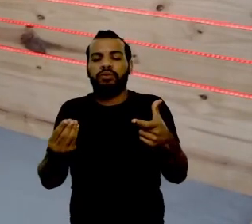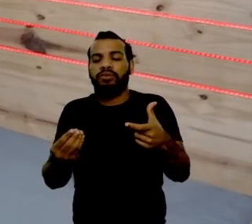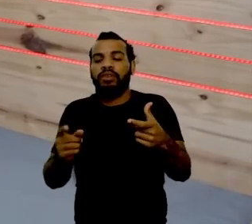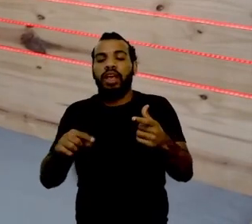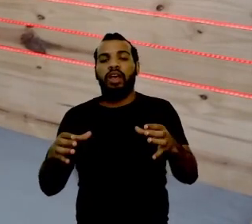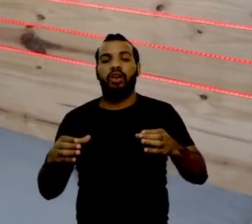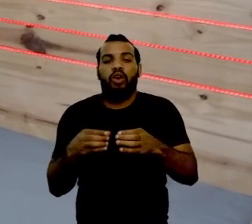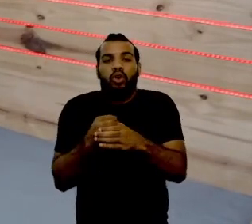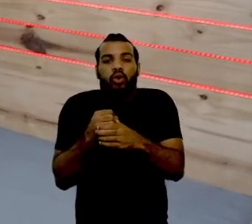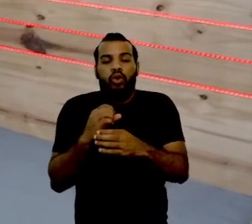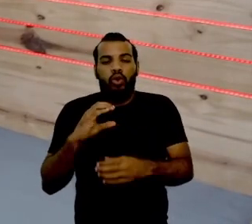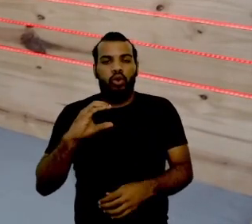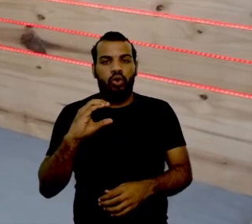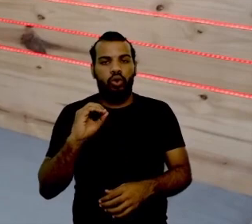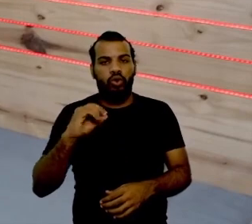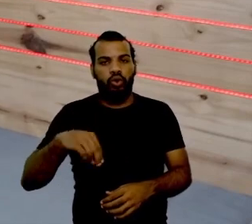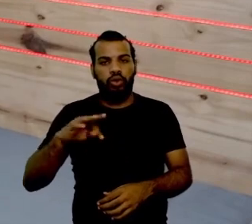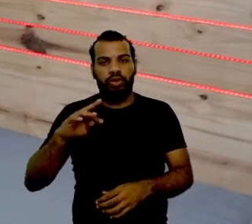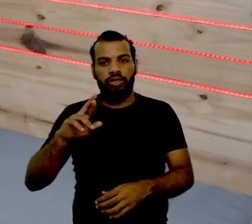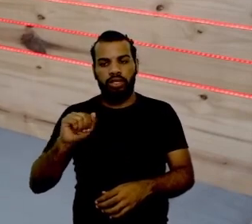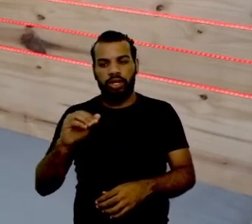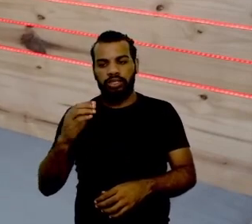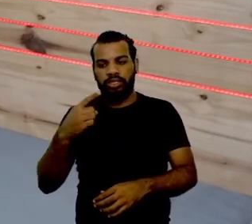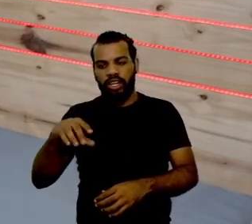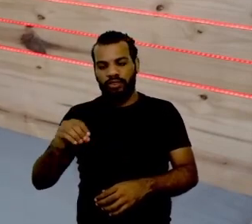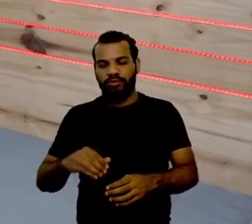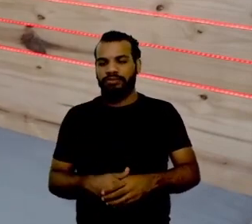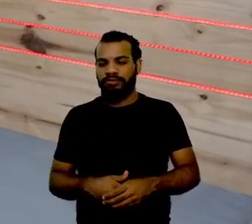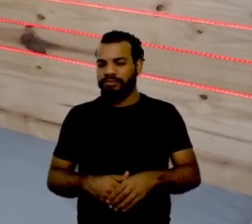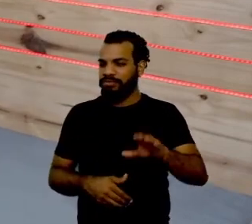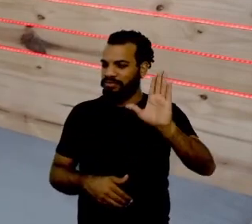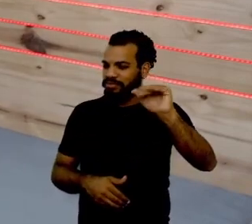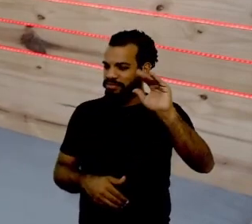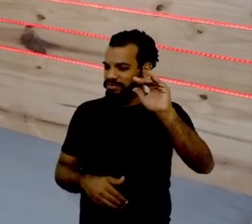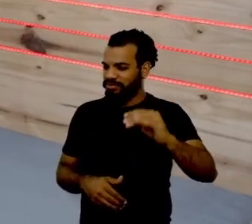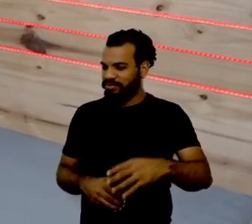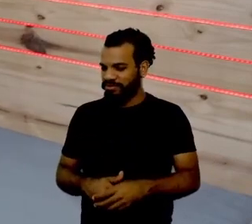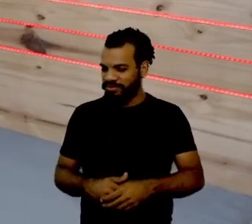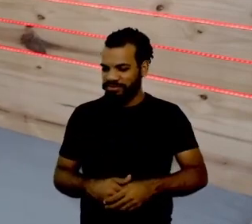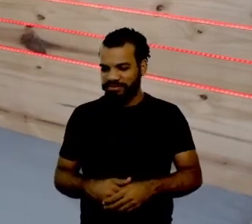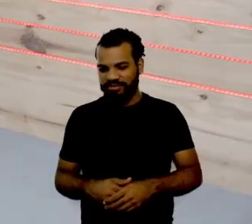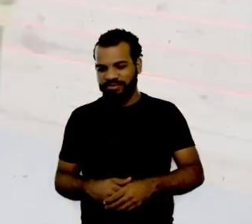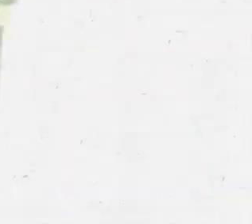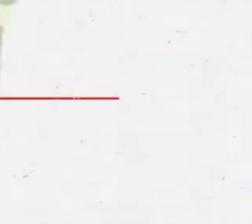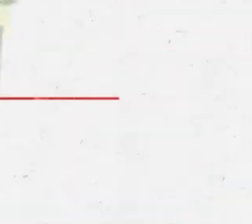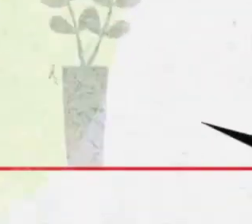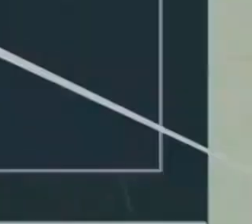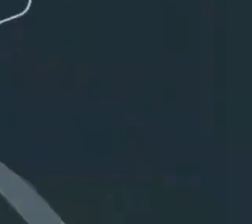contração com a retirada de calor. Valeu, galera! Até a próxima, povo de Deus!